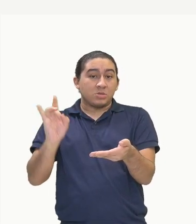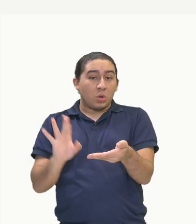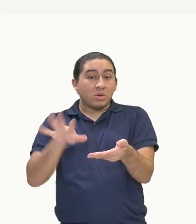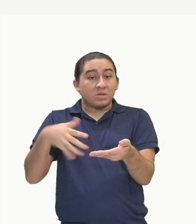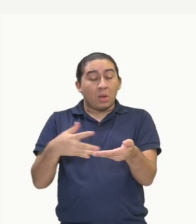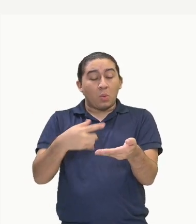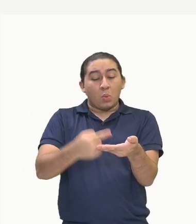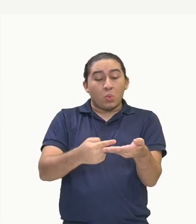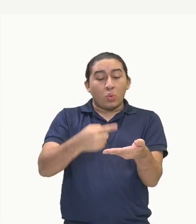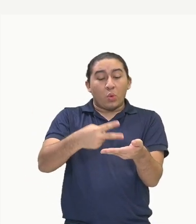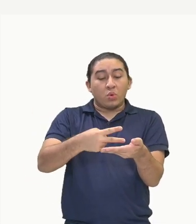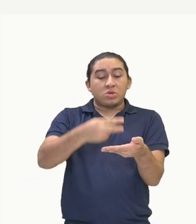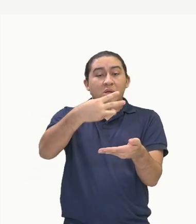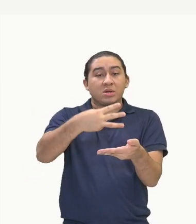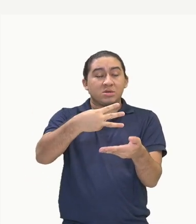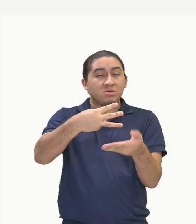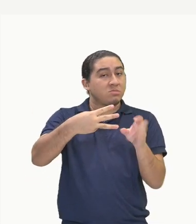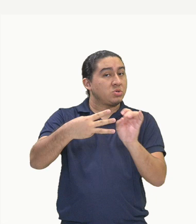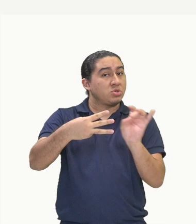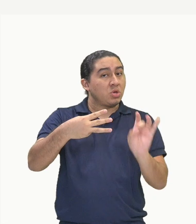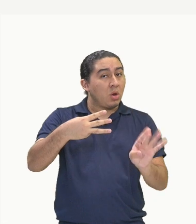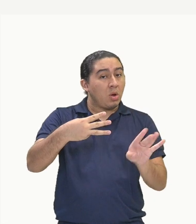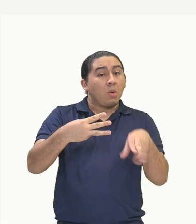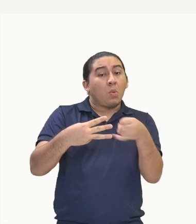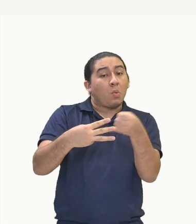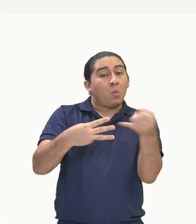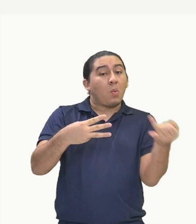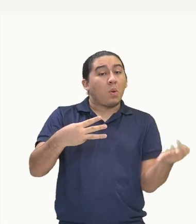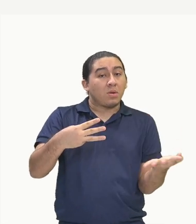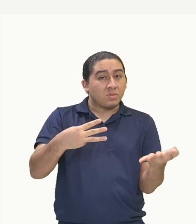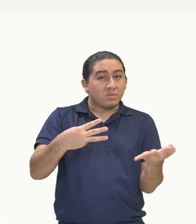de 240 ml será quanto?